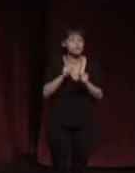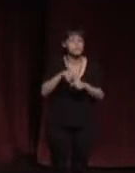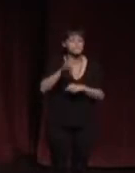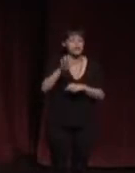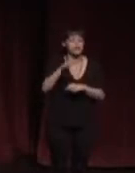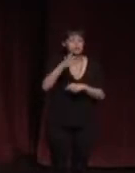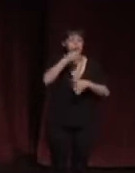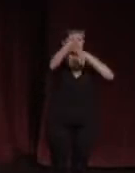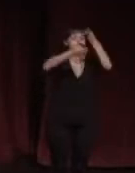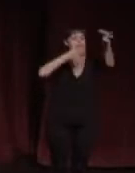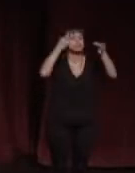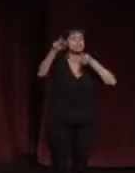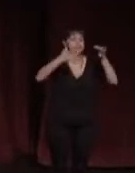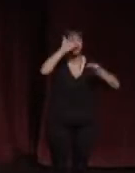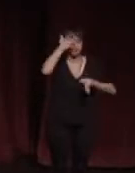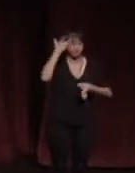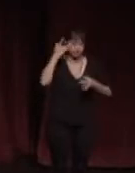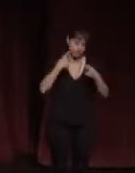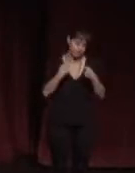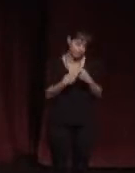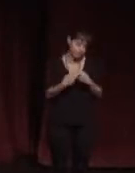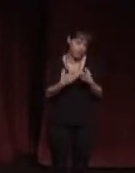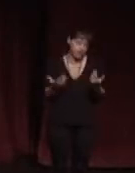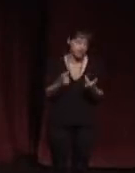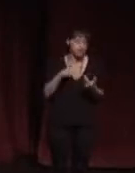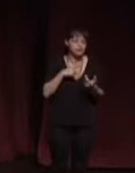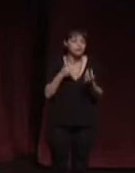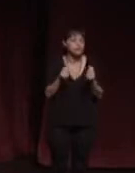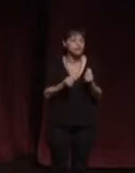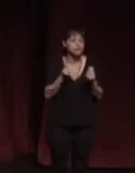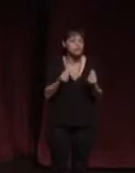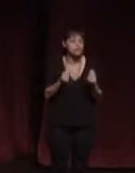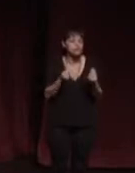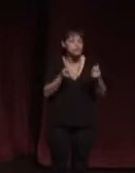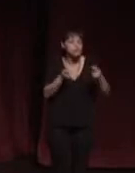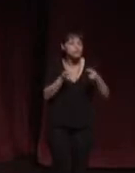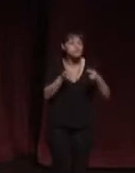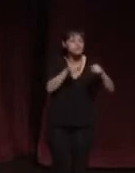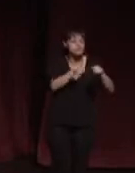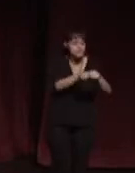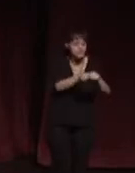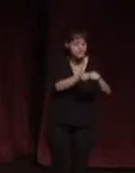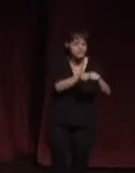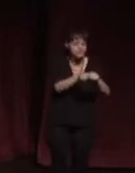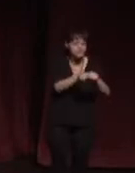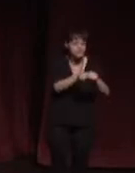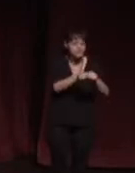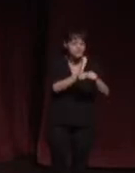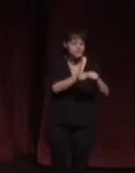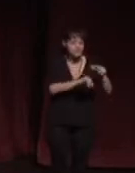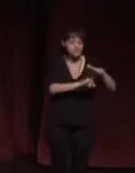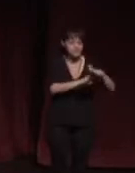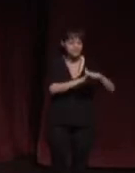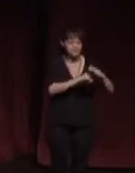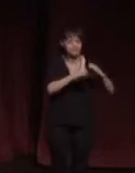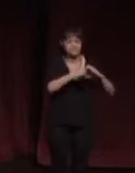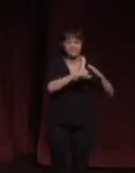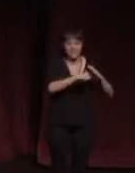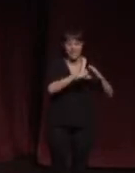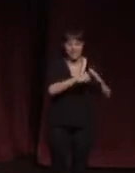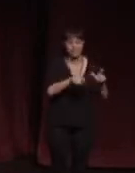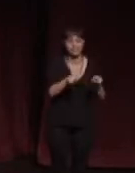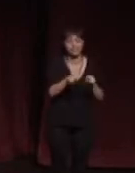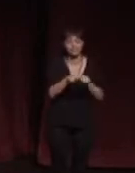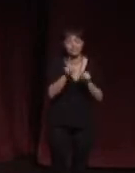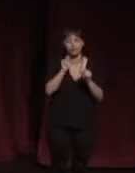participativa. Por causa da nossa aliança com o Instituto CEA, a gente passou a participar também com a Rede Nacional de Bibliotecas Comunitárias. E a